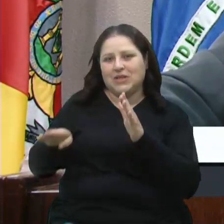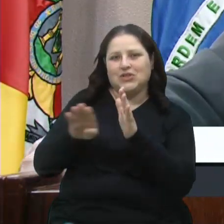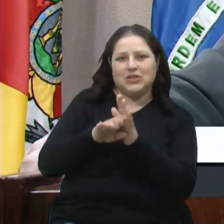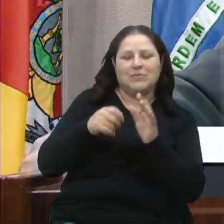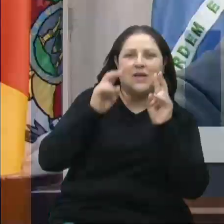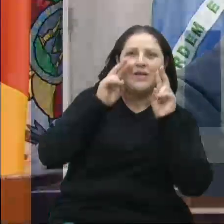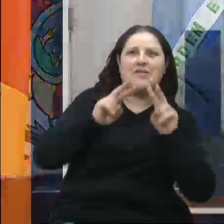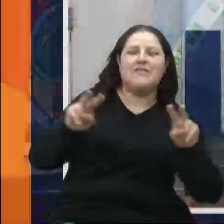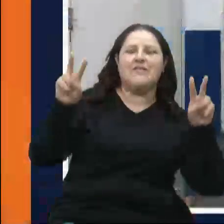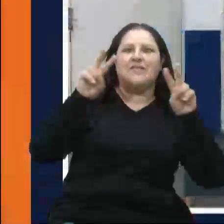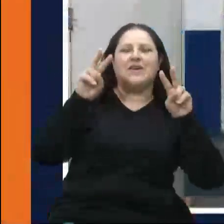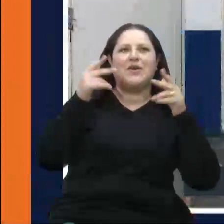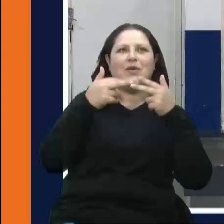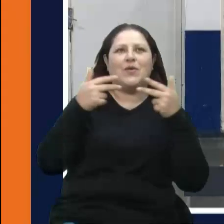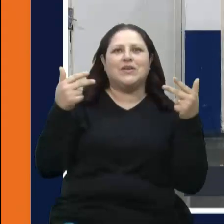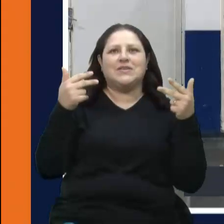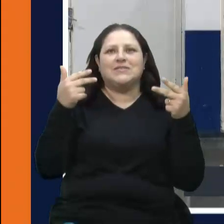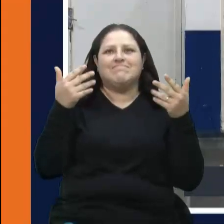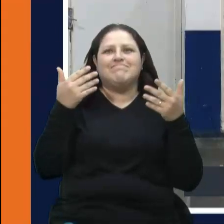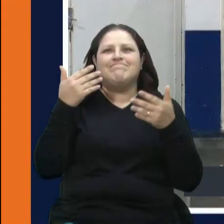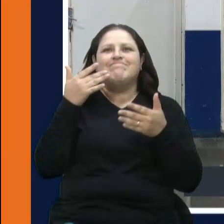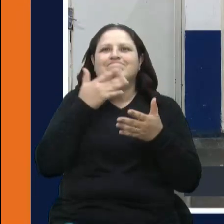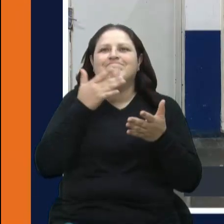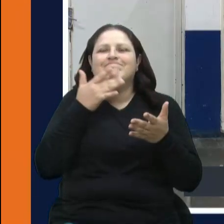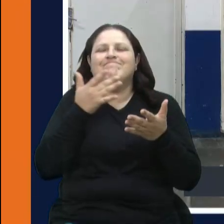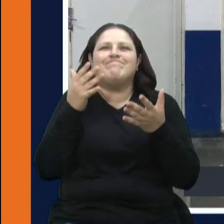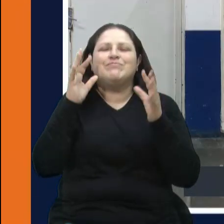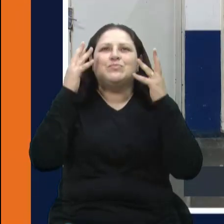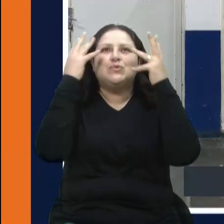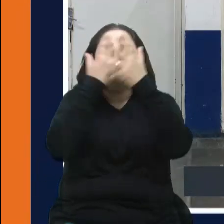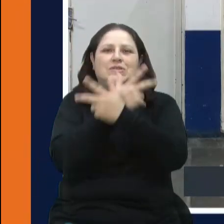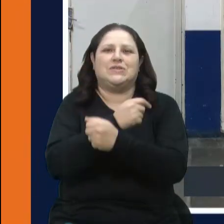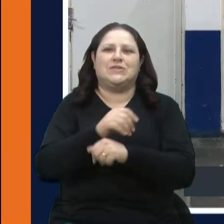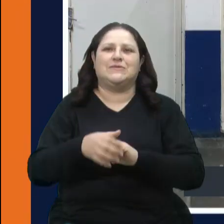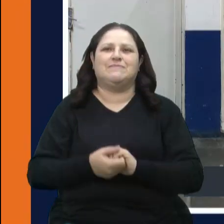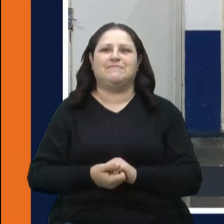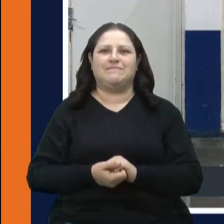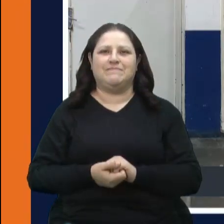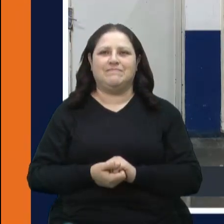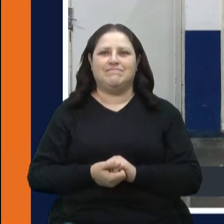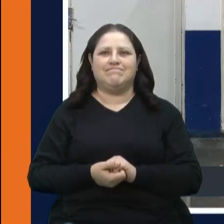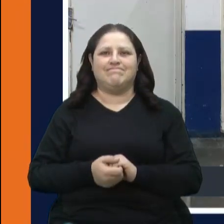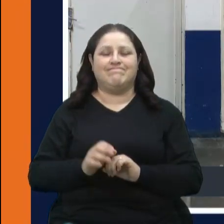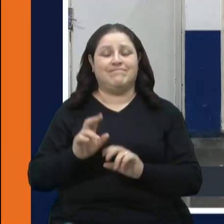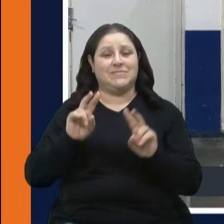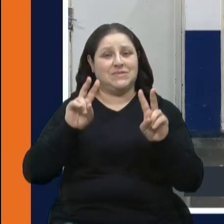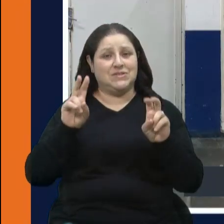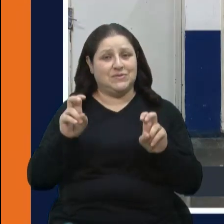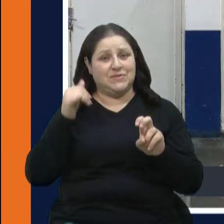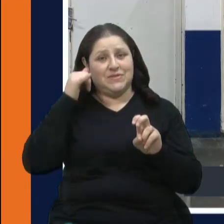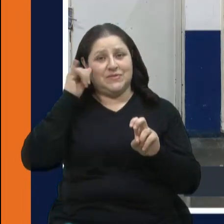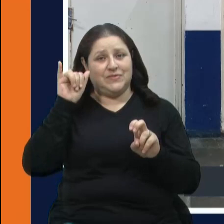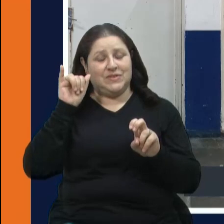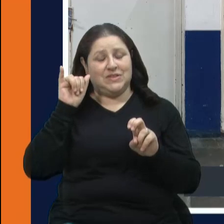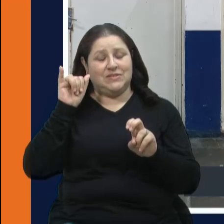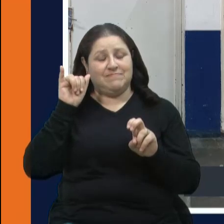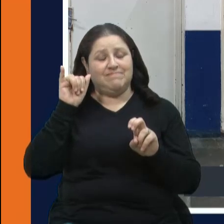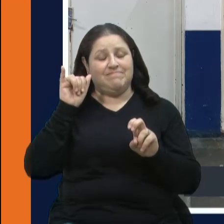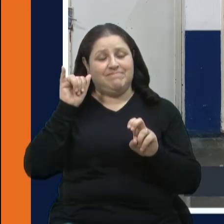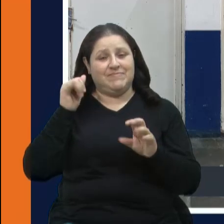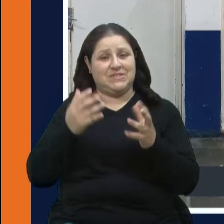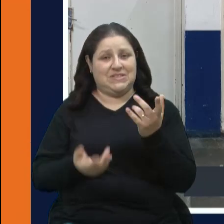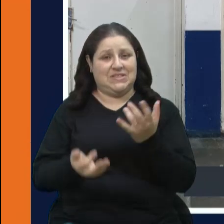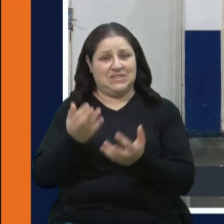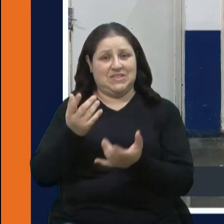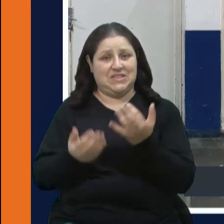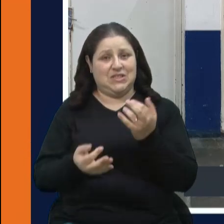imagem. A questão de segurança contra incêndios. Vejam o estado que que se encontra,